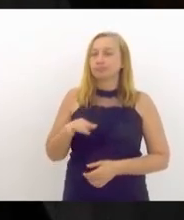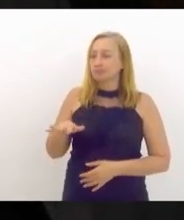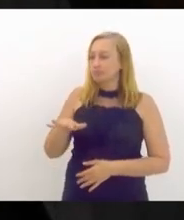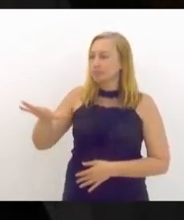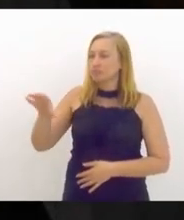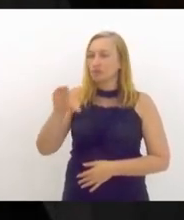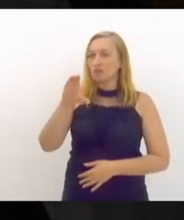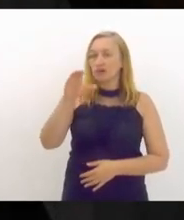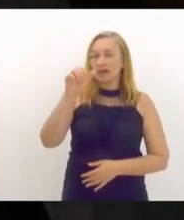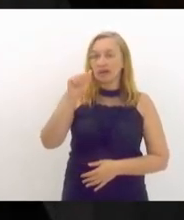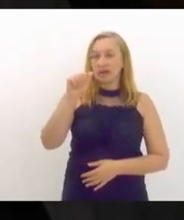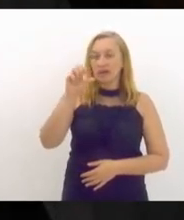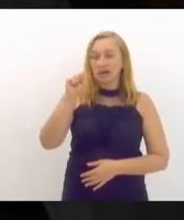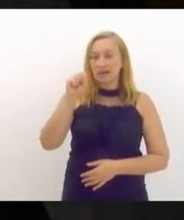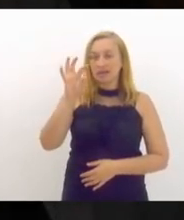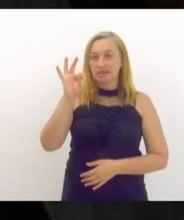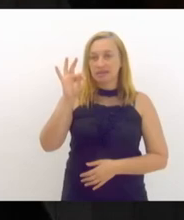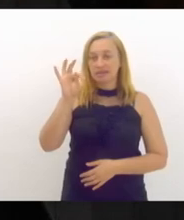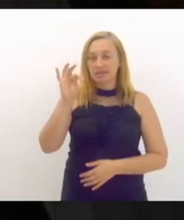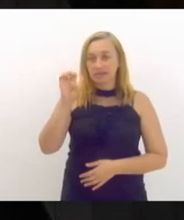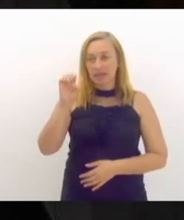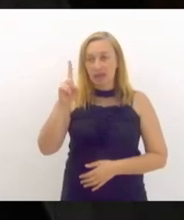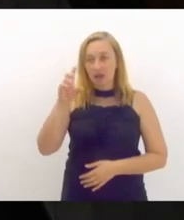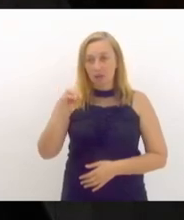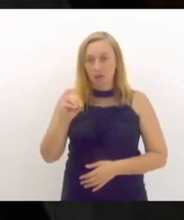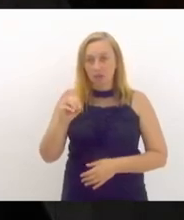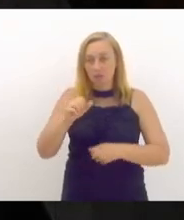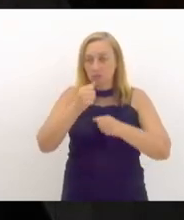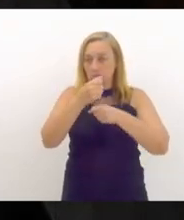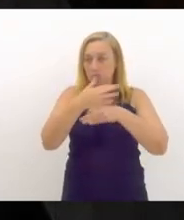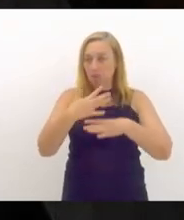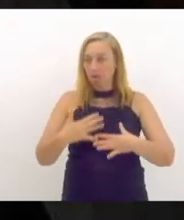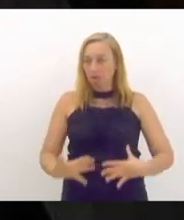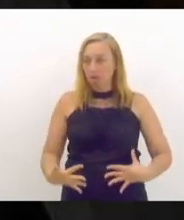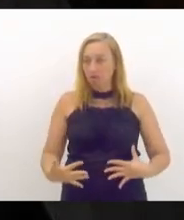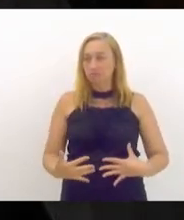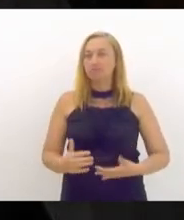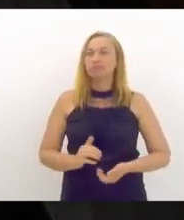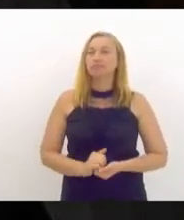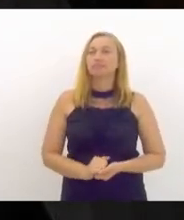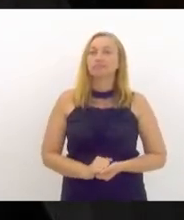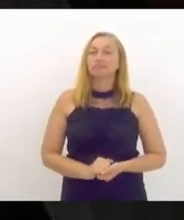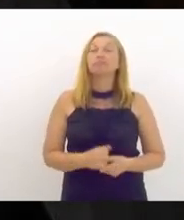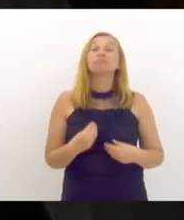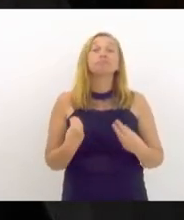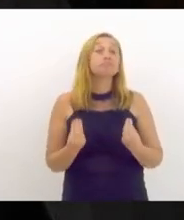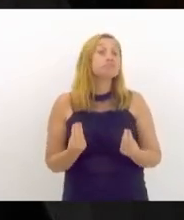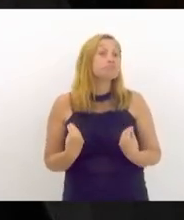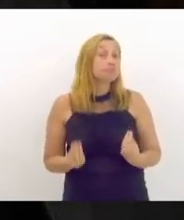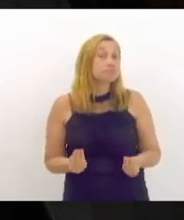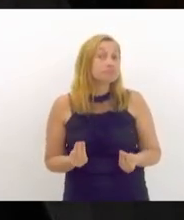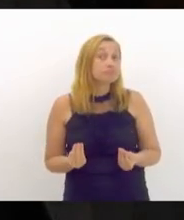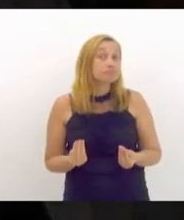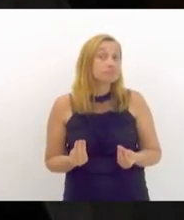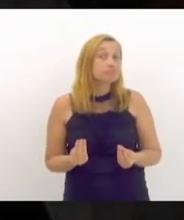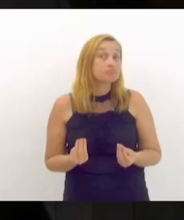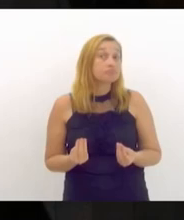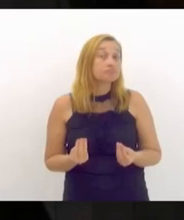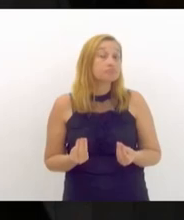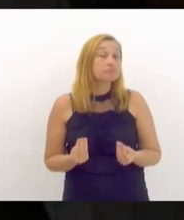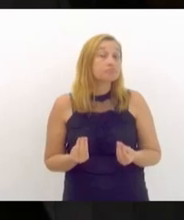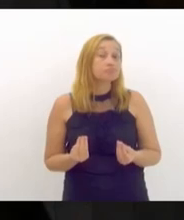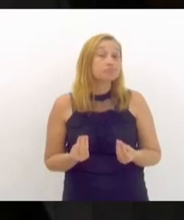Castelo, que foi todo devastado, foi devastado para quê? Para aterrar a